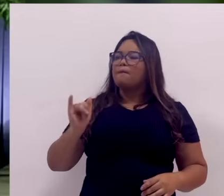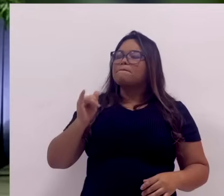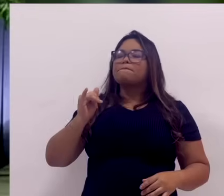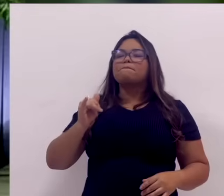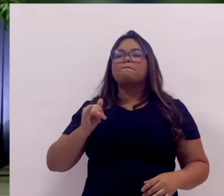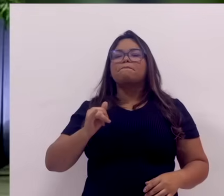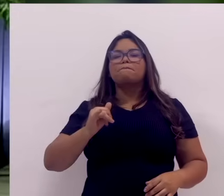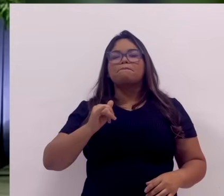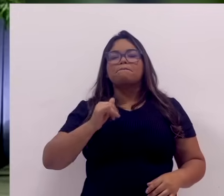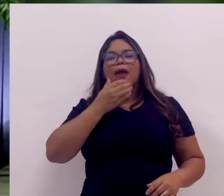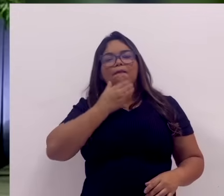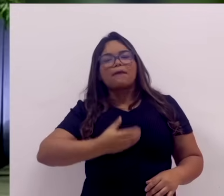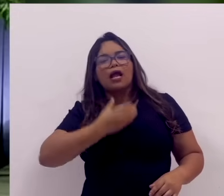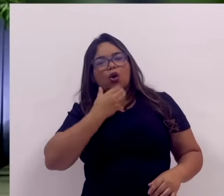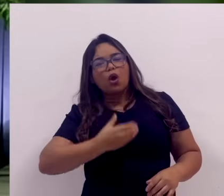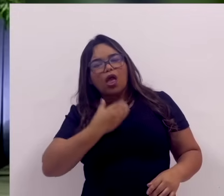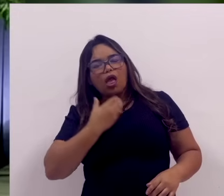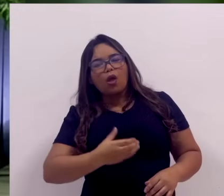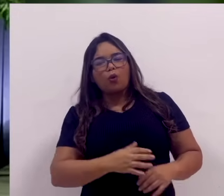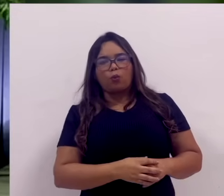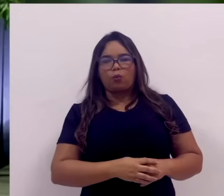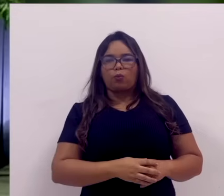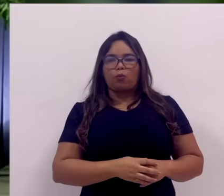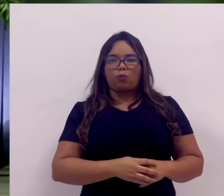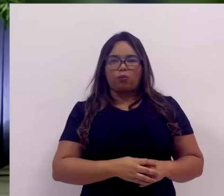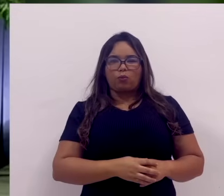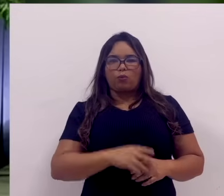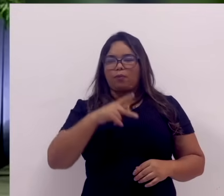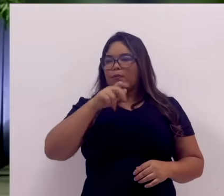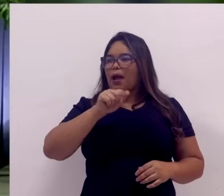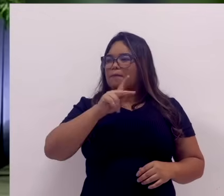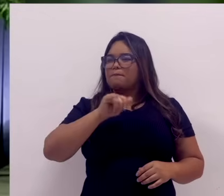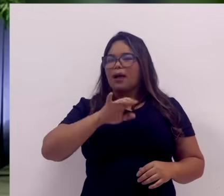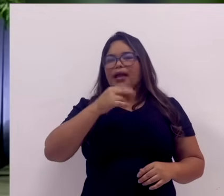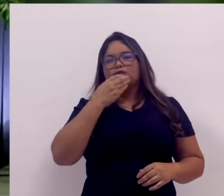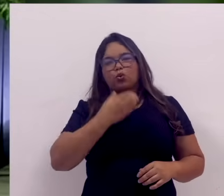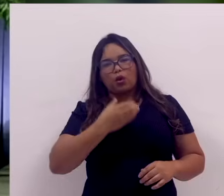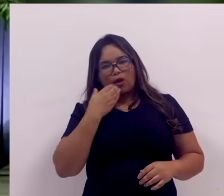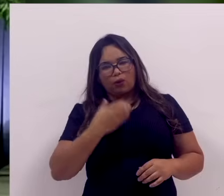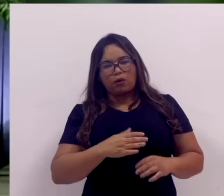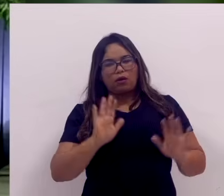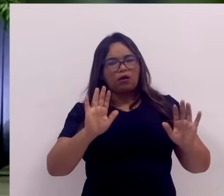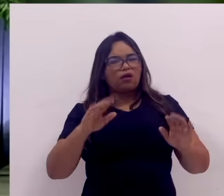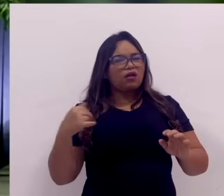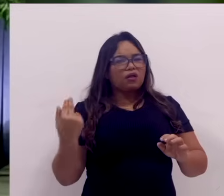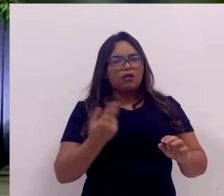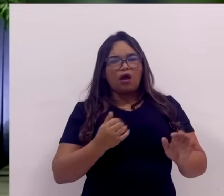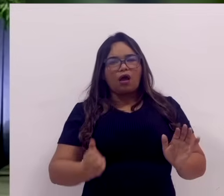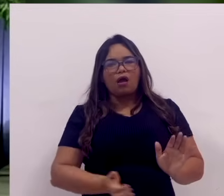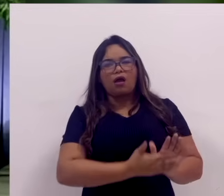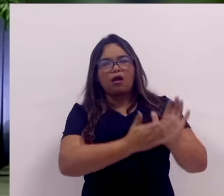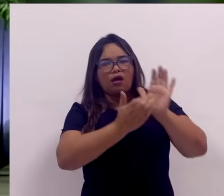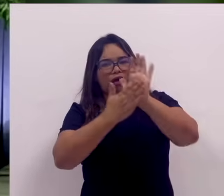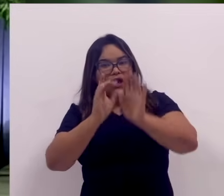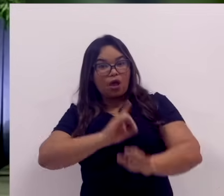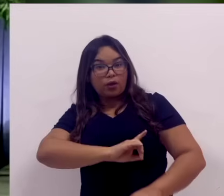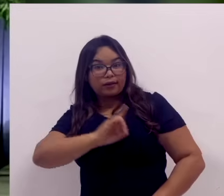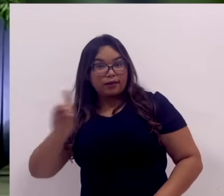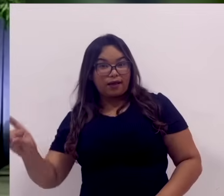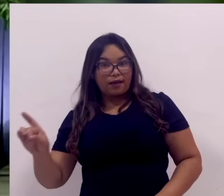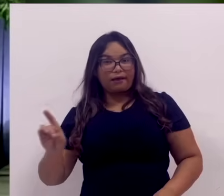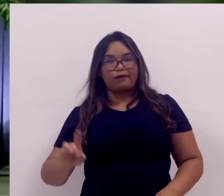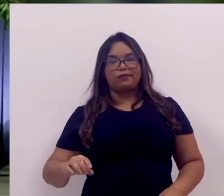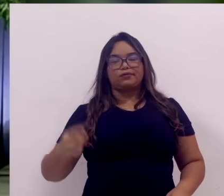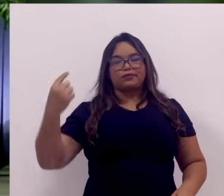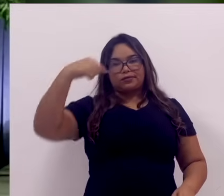Noel ou Papai Natal. Então, o que nós estamos celebrando é o dia de Papai Noel, São